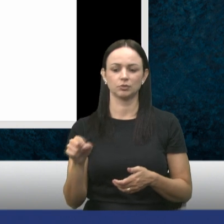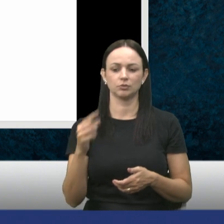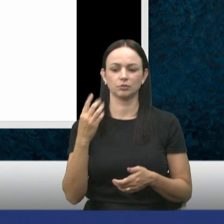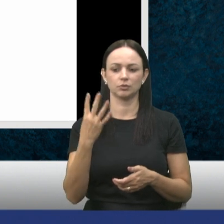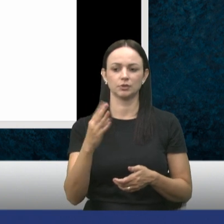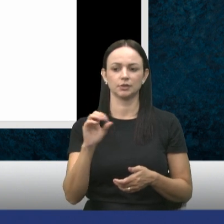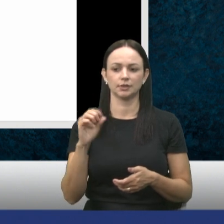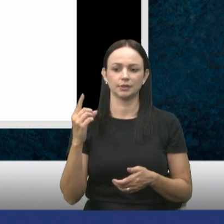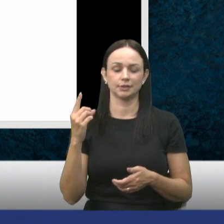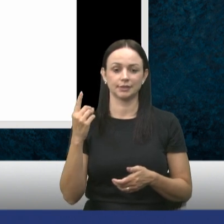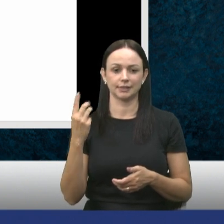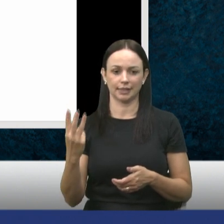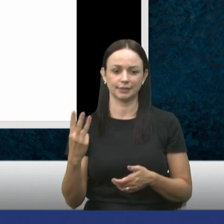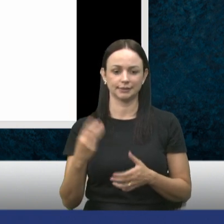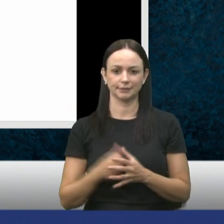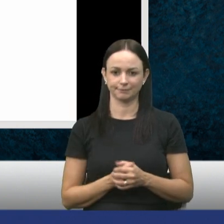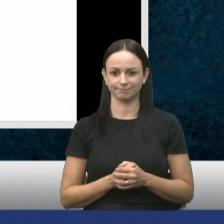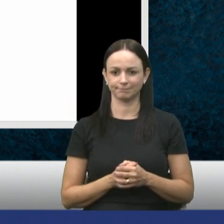20.582.403.